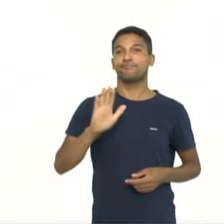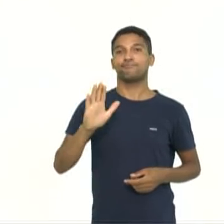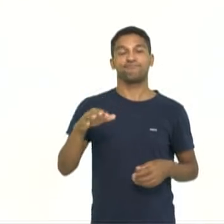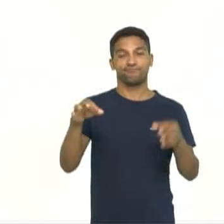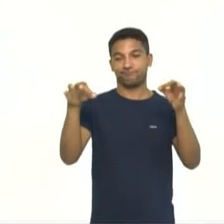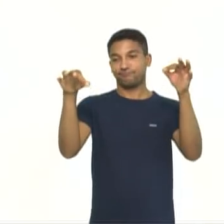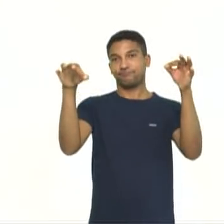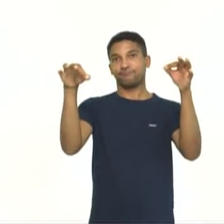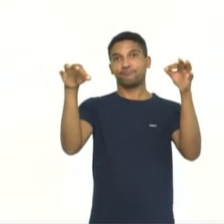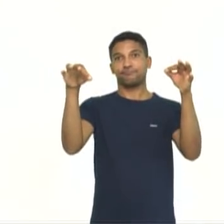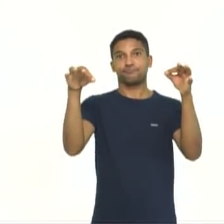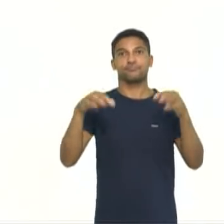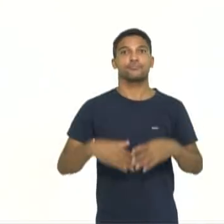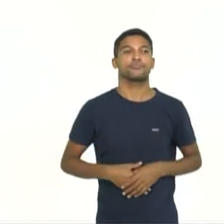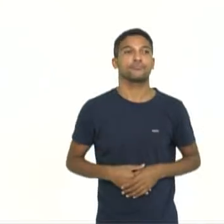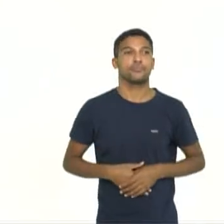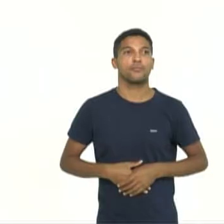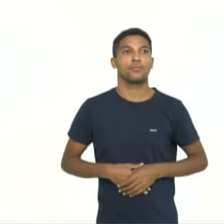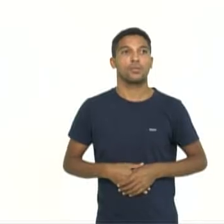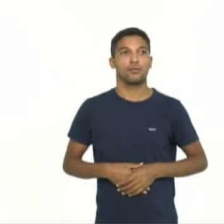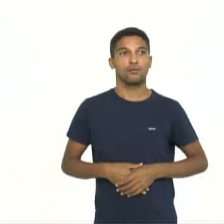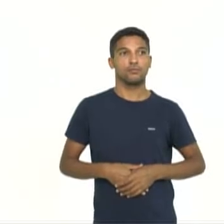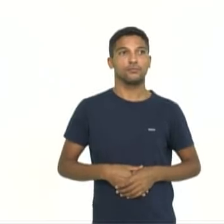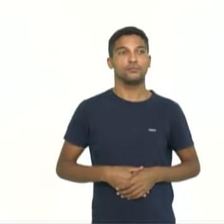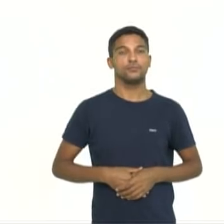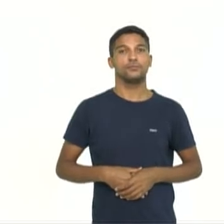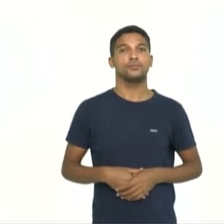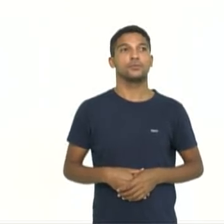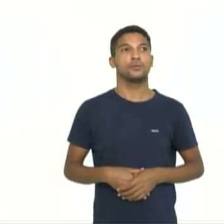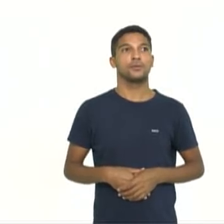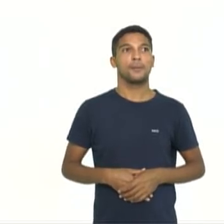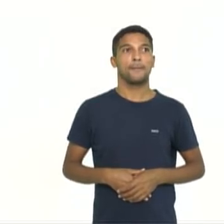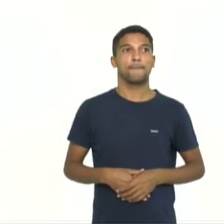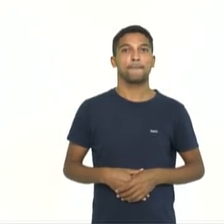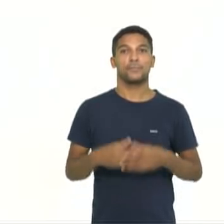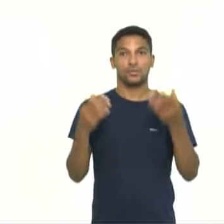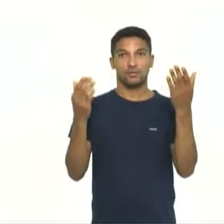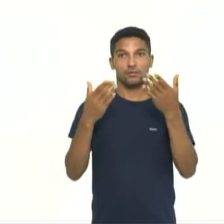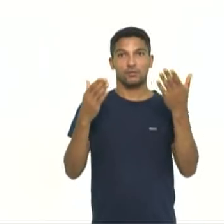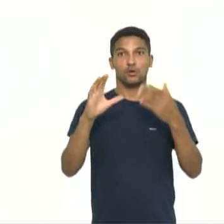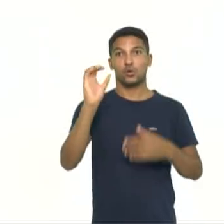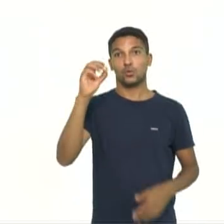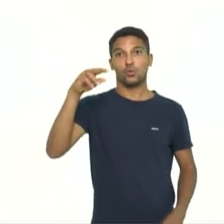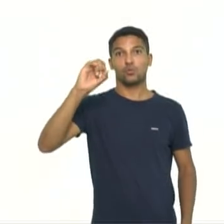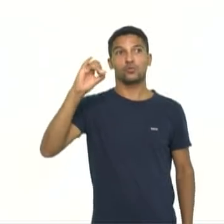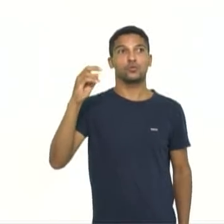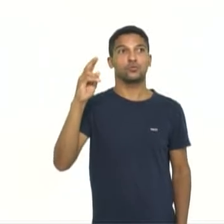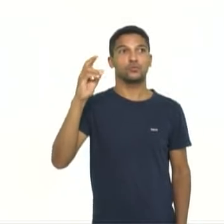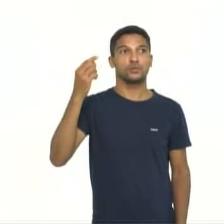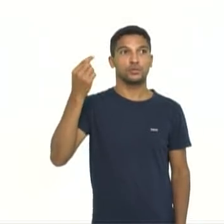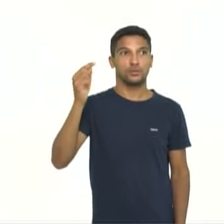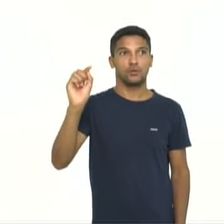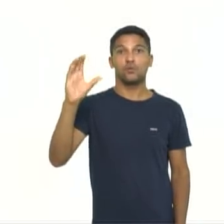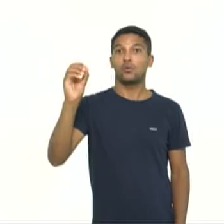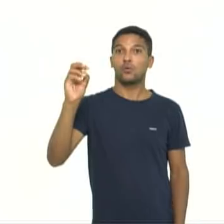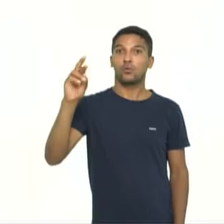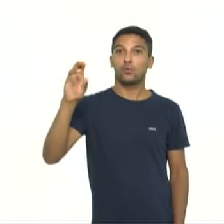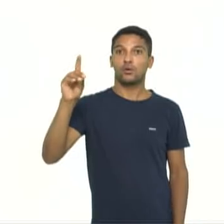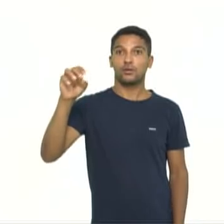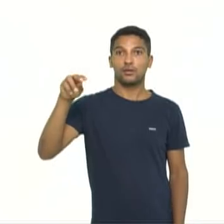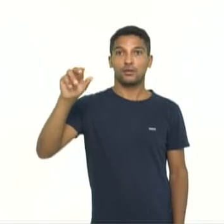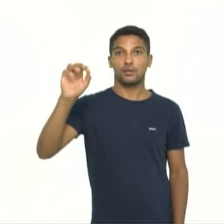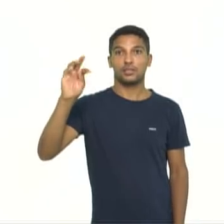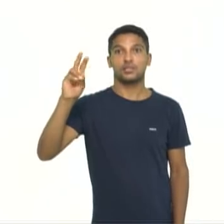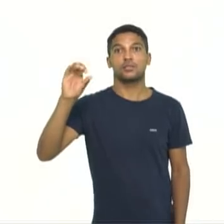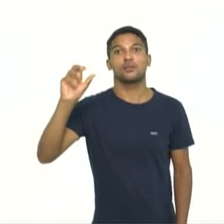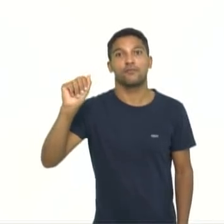com a mesma função. Quando a conjunção exerce seu papel de ligar as orações, estabelece entre elas uma